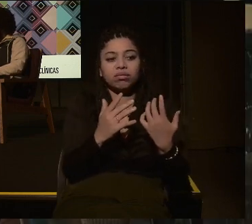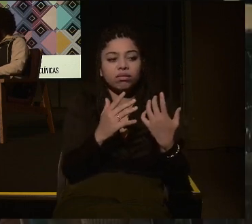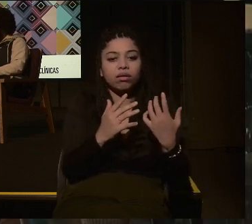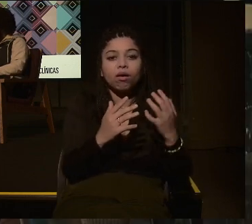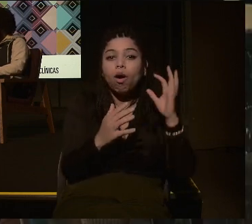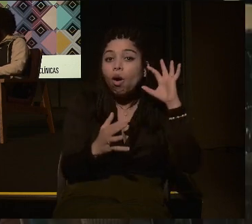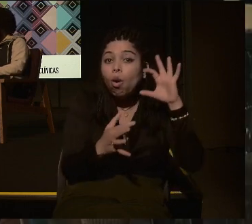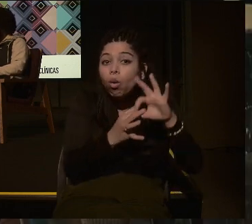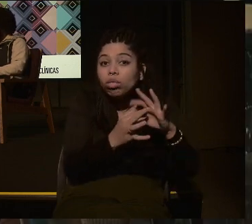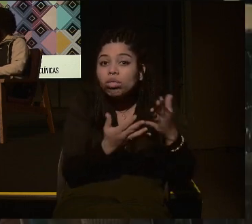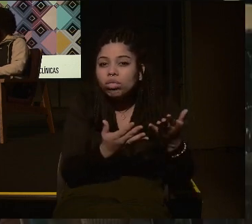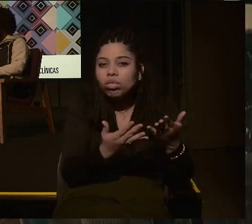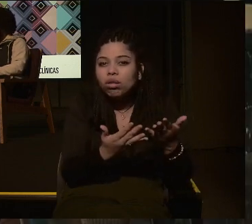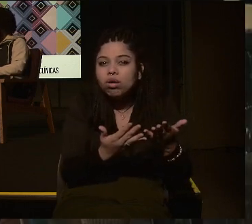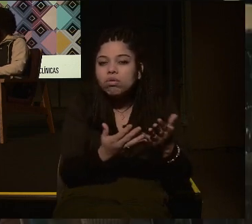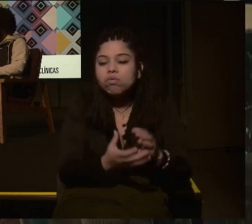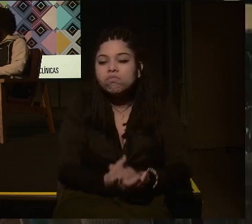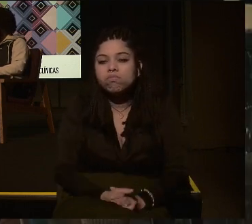elas vão